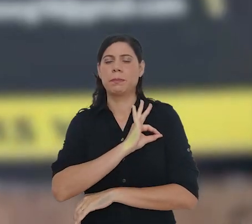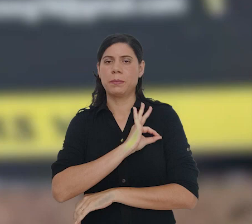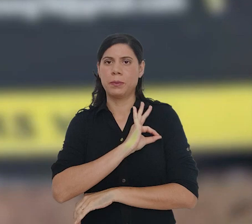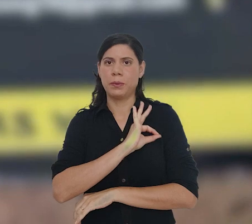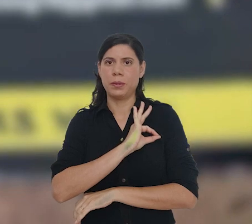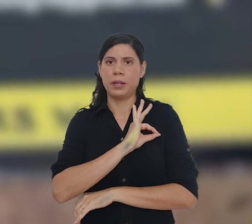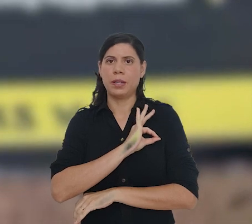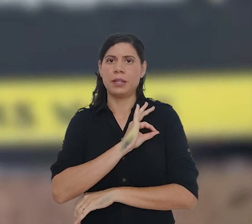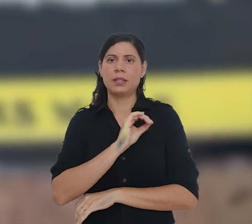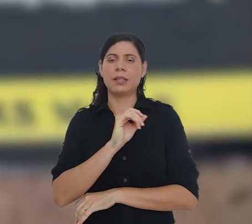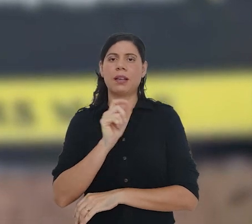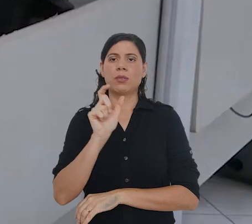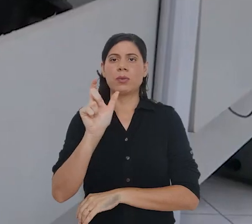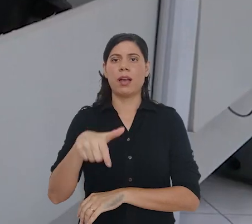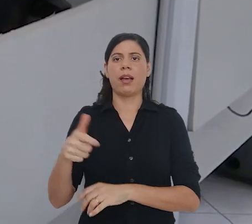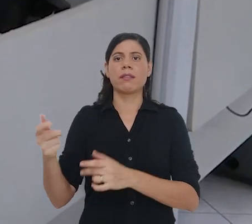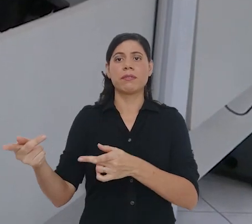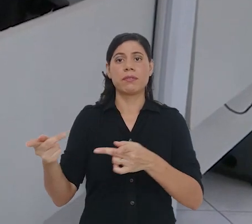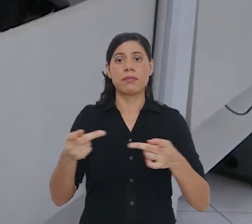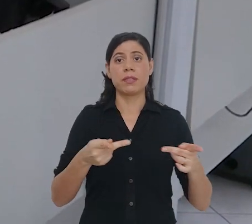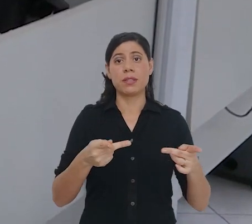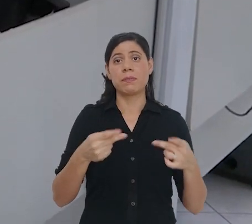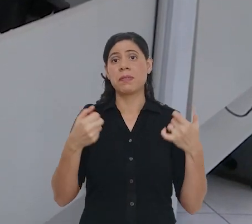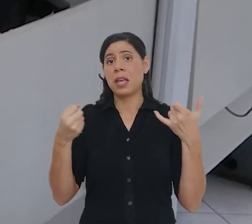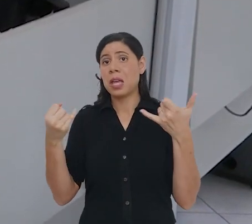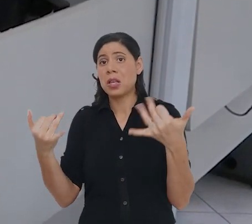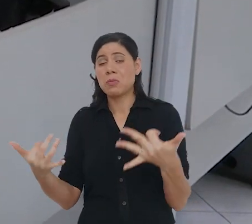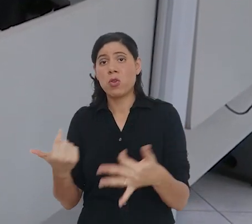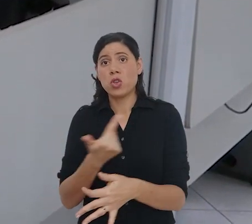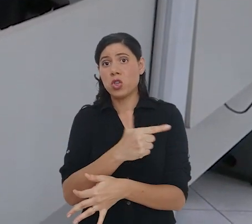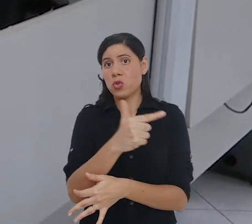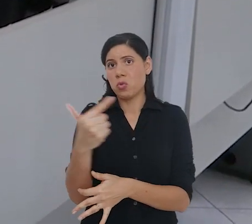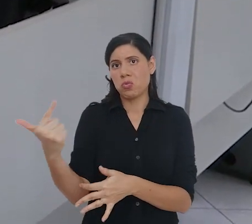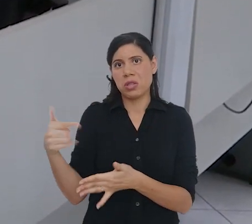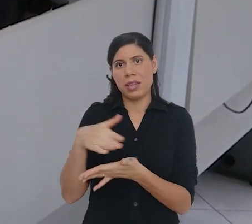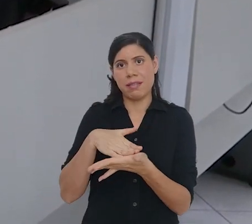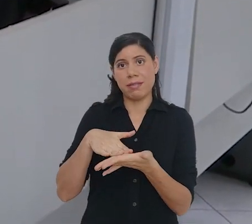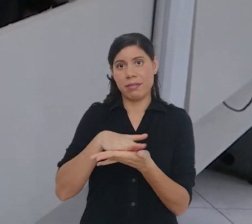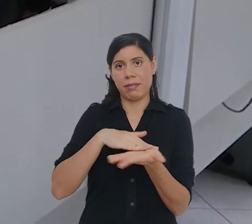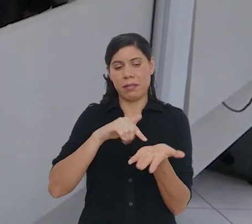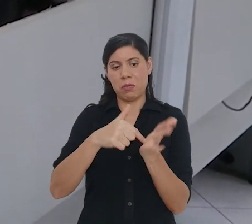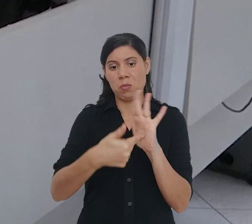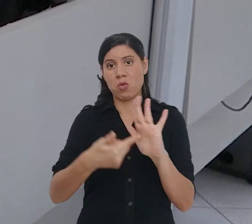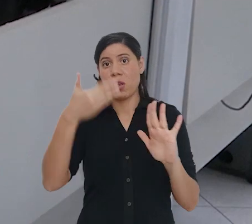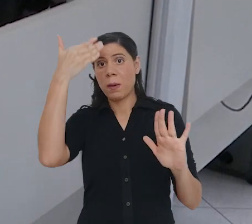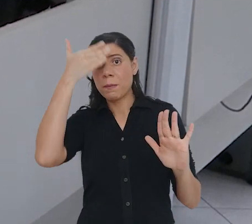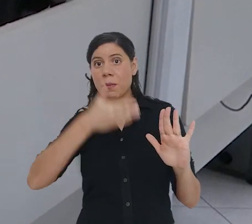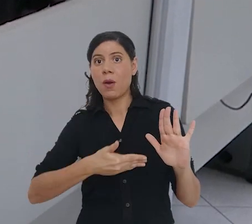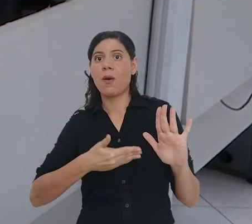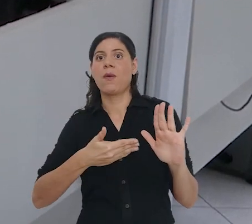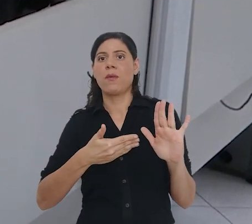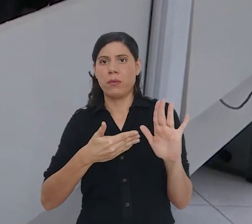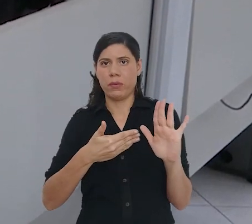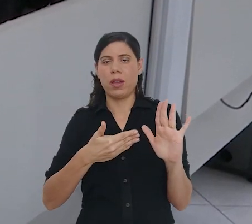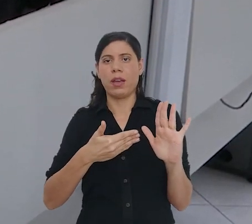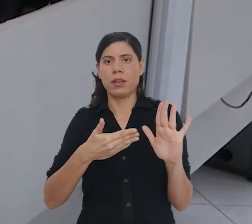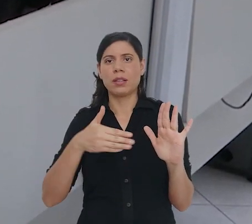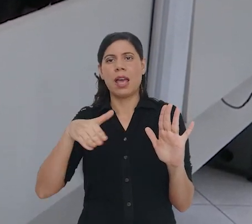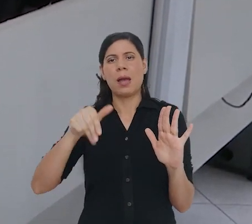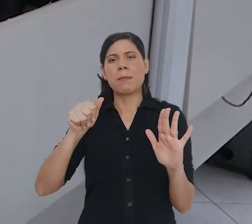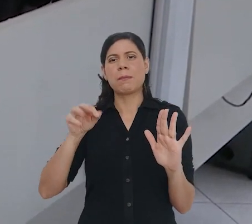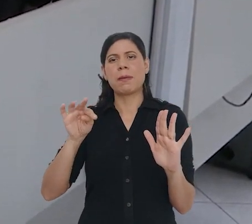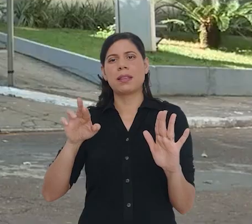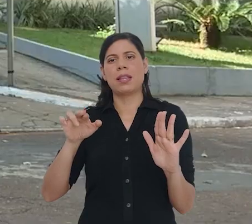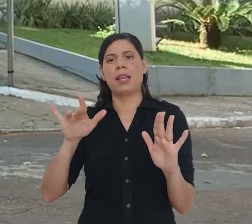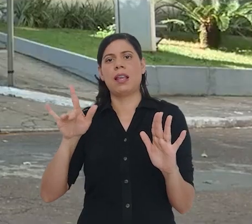em um cartão de visitas. Ele alegou que não havia no processo elementos que comprovassem a materialidade e a autoria